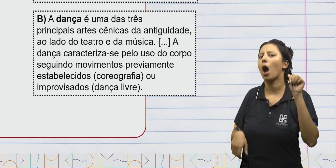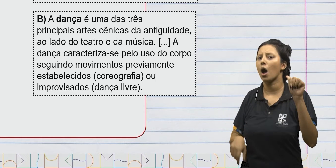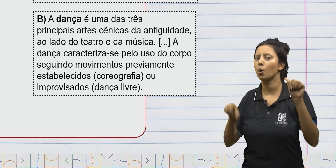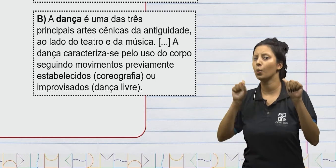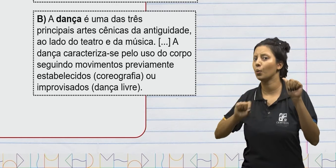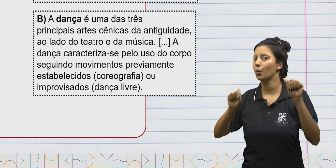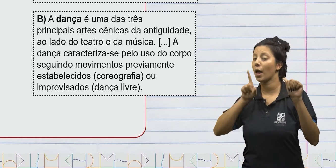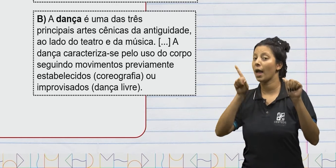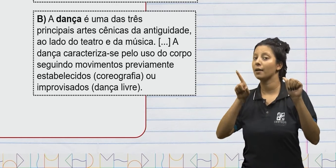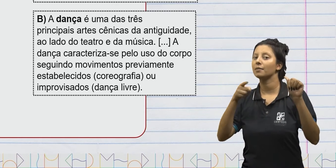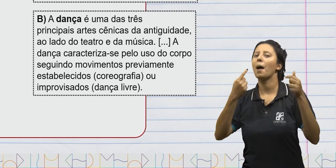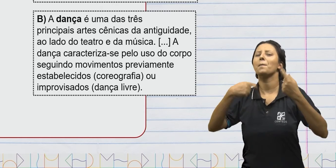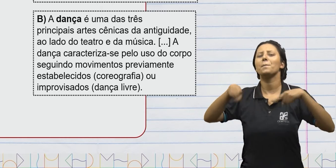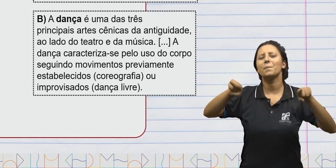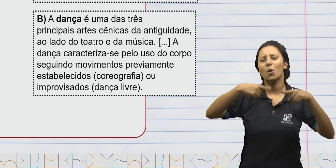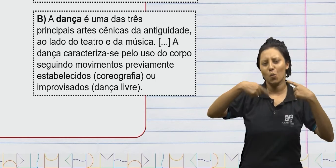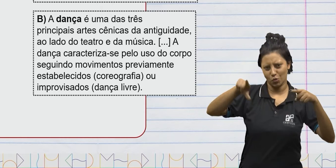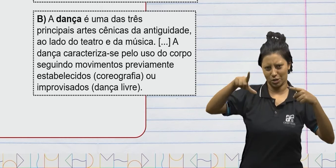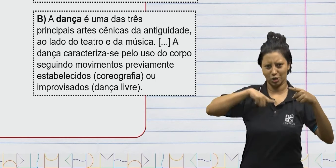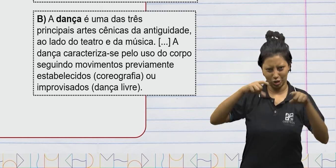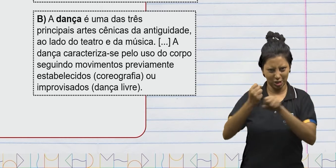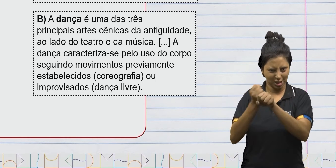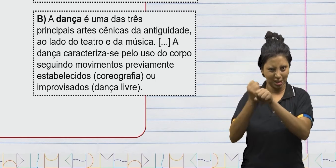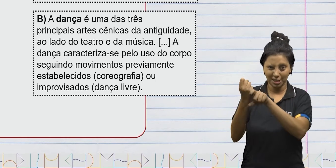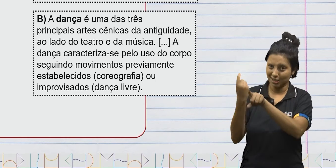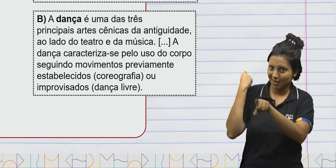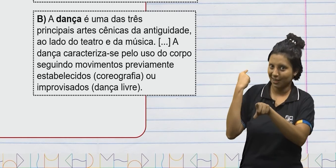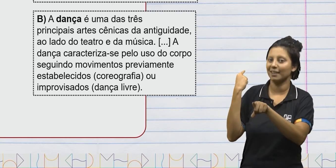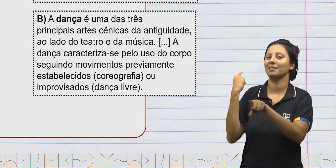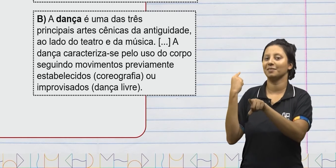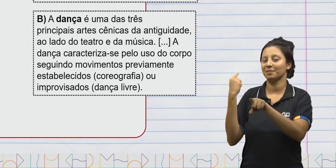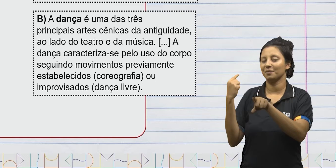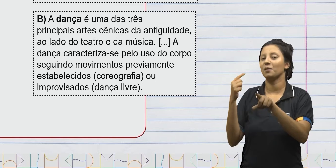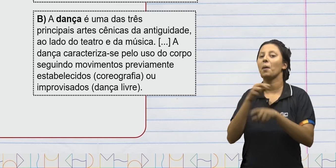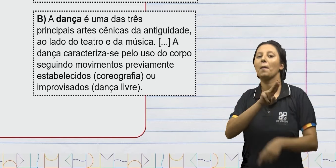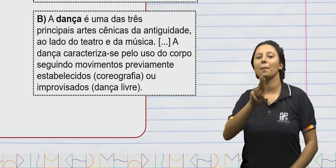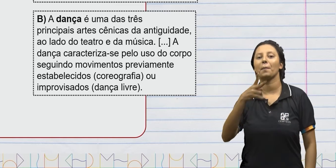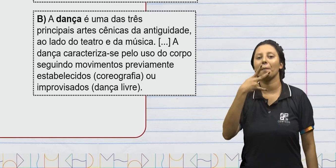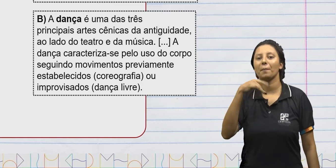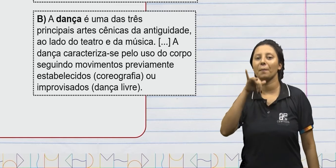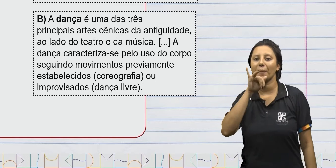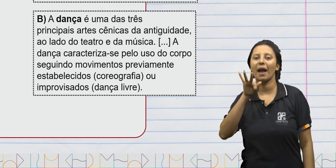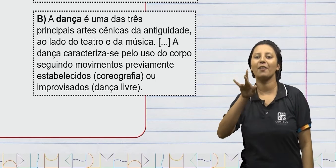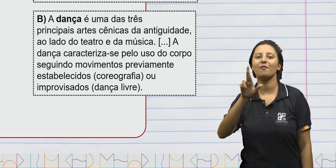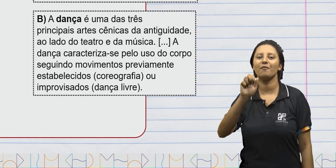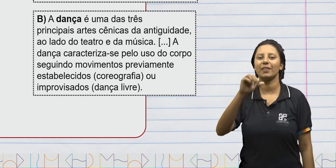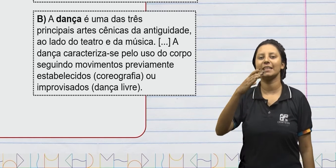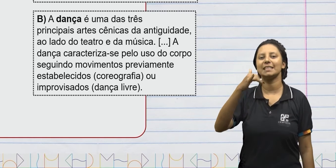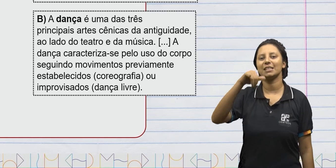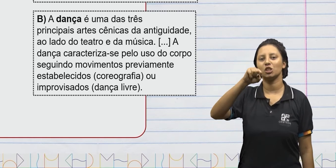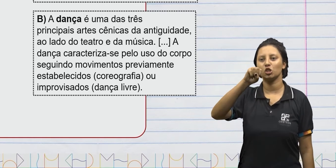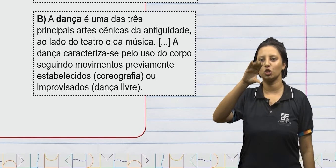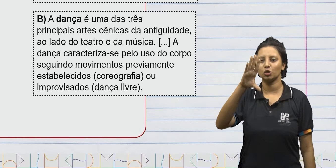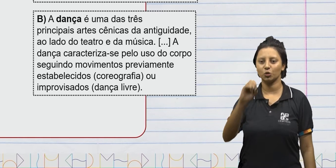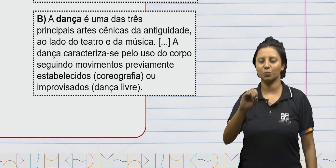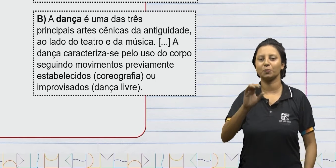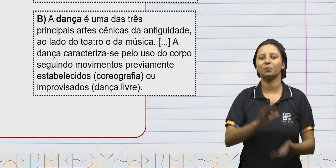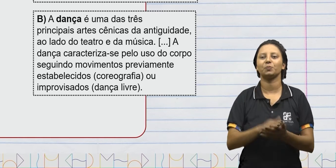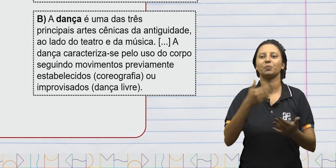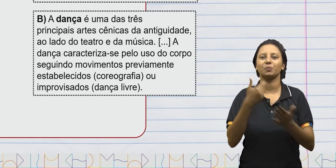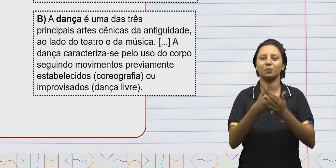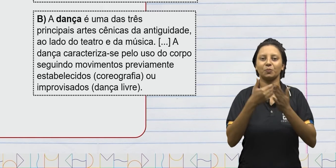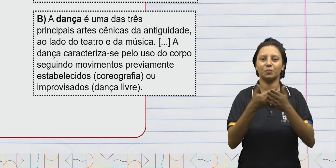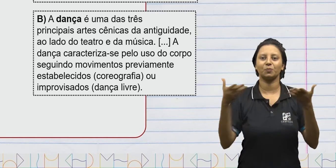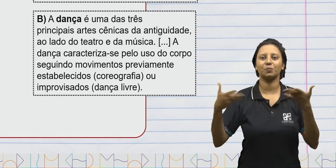A é aquela antiga cantiga de roda, chamada Pai Francisco? Na aula de hoje estamos falando